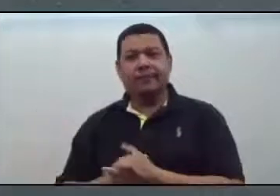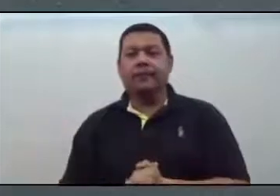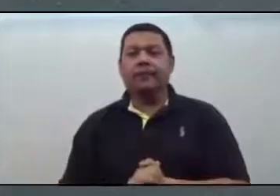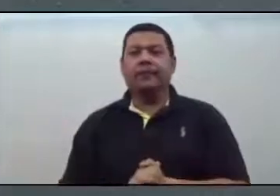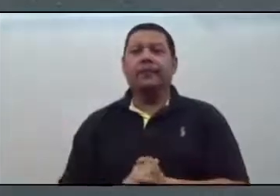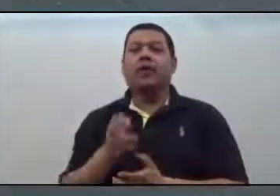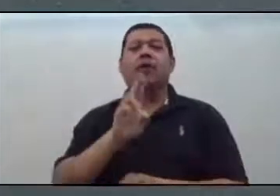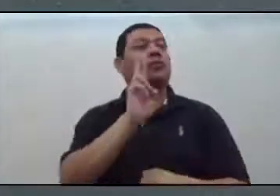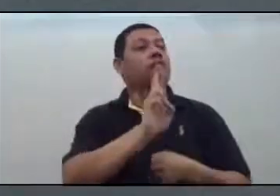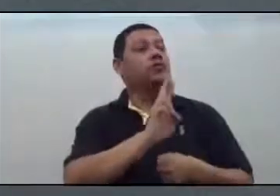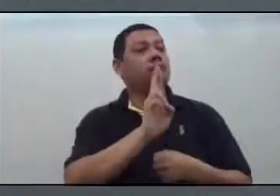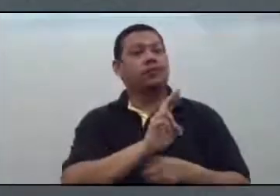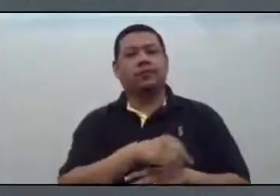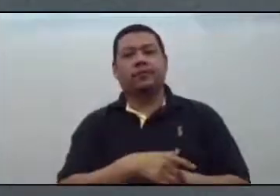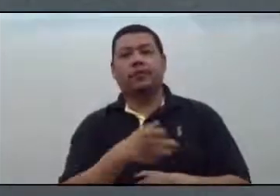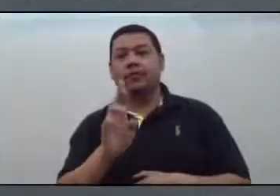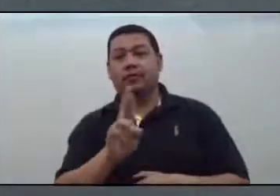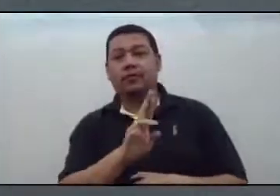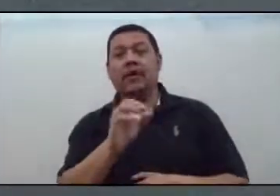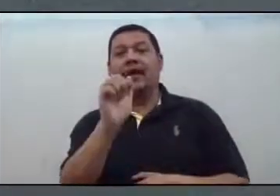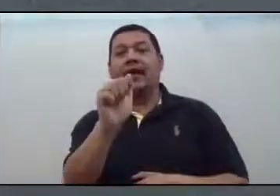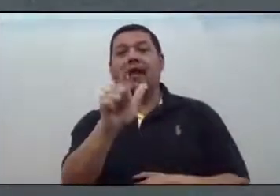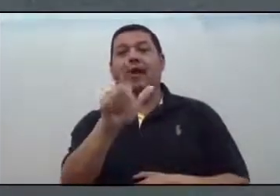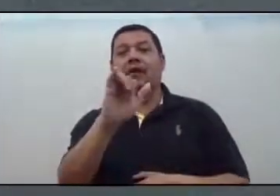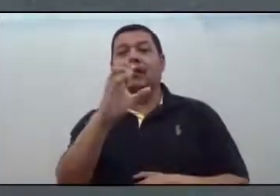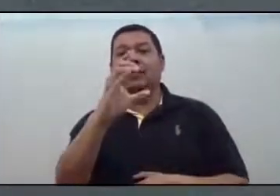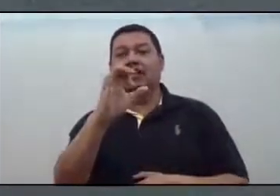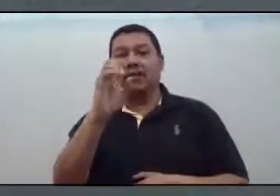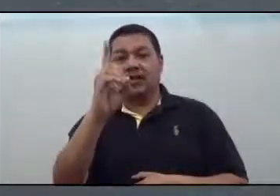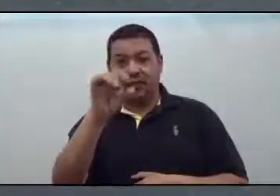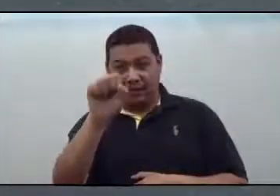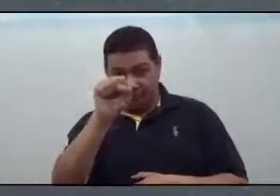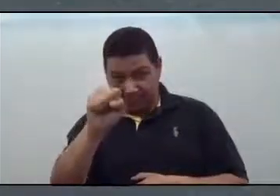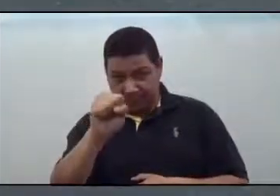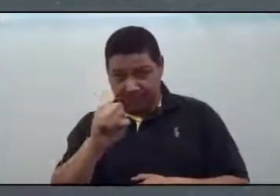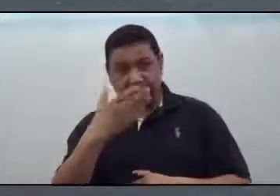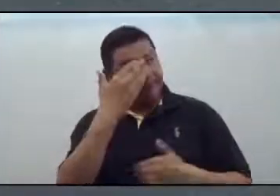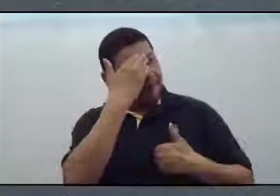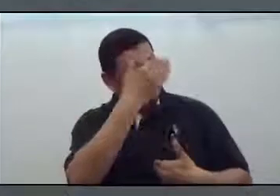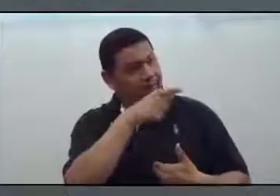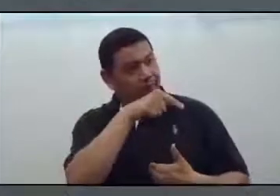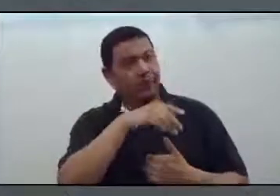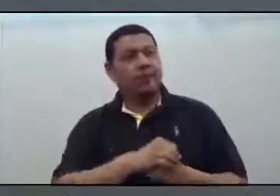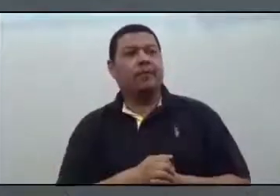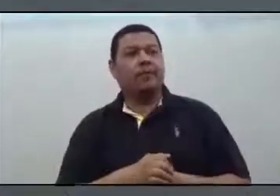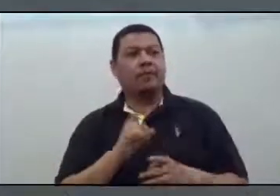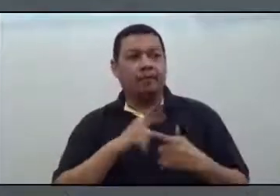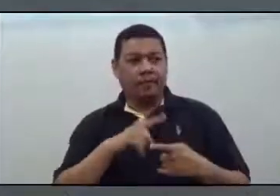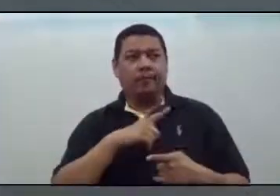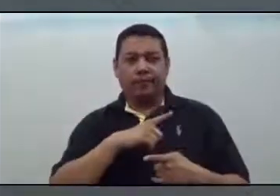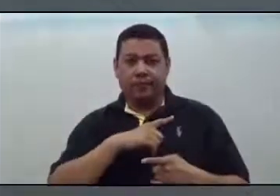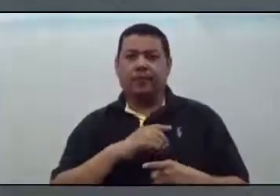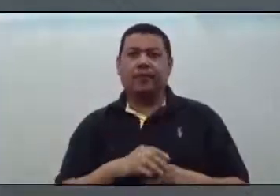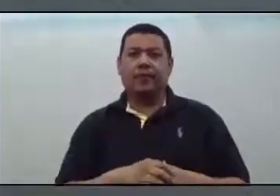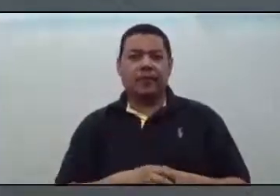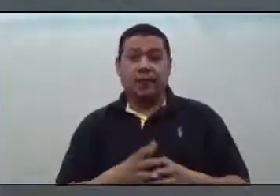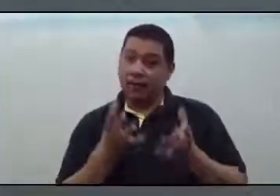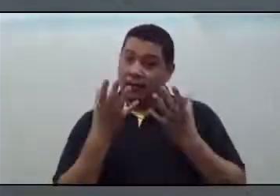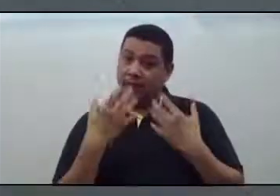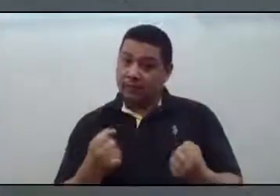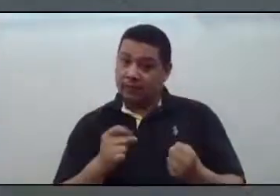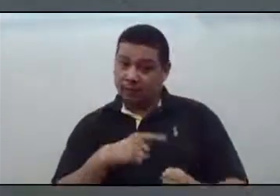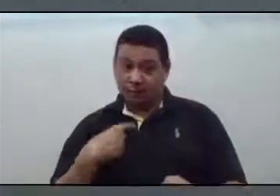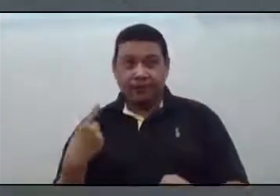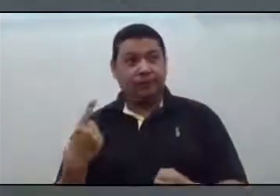nome do senhor Alcides, secretário adjunto Isaílton. Agradecer, Isaílton, pelo trabalho que tem atendido a